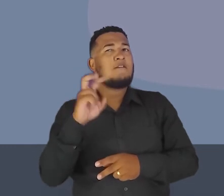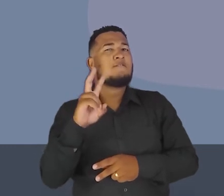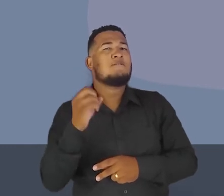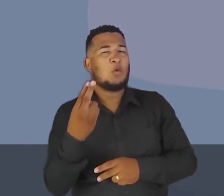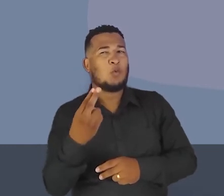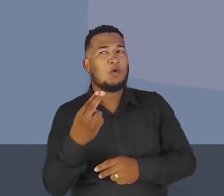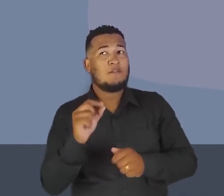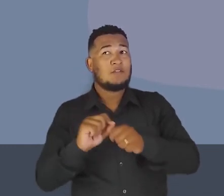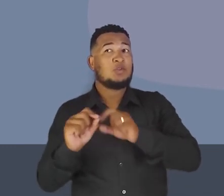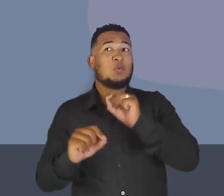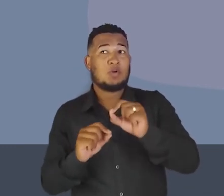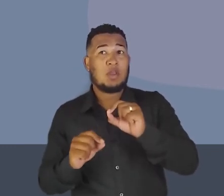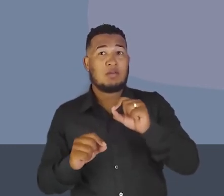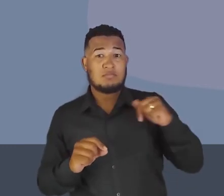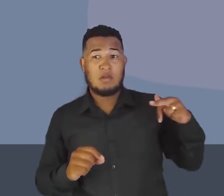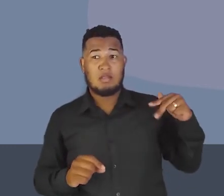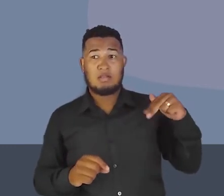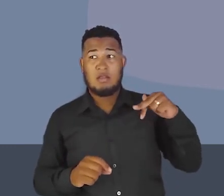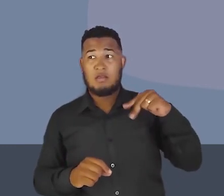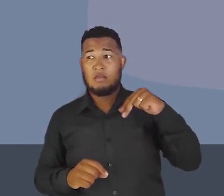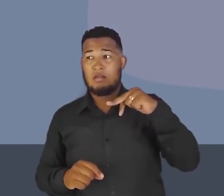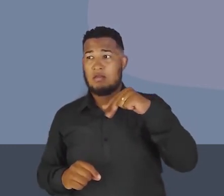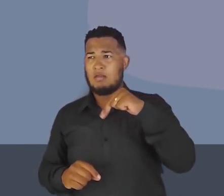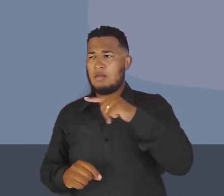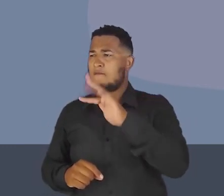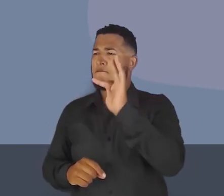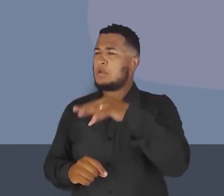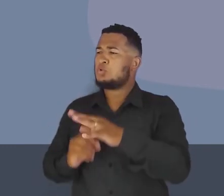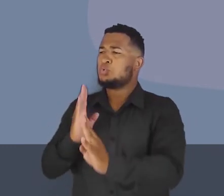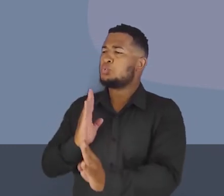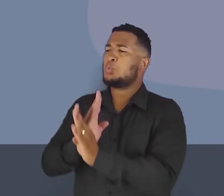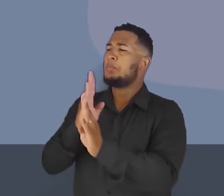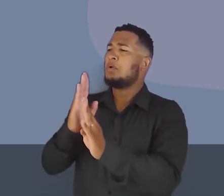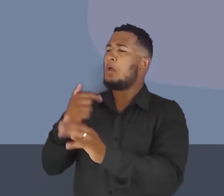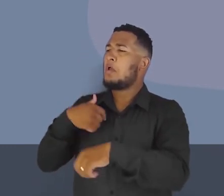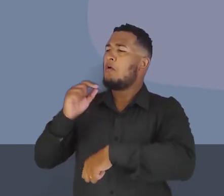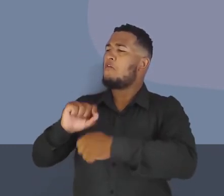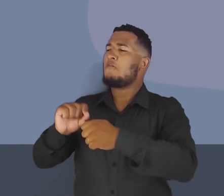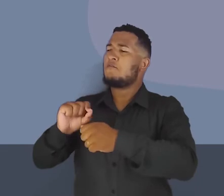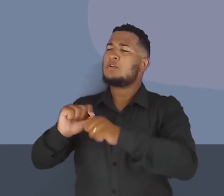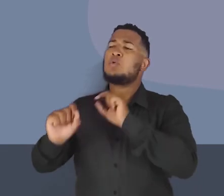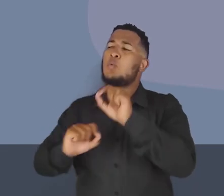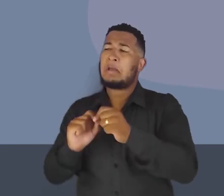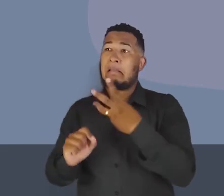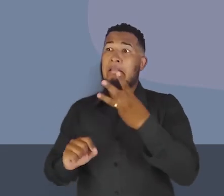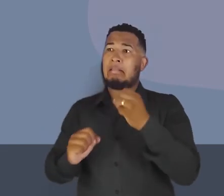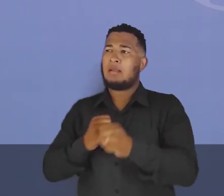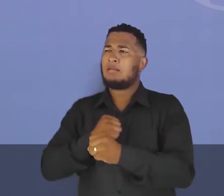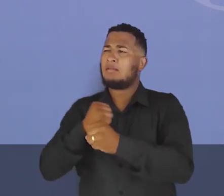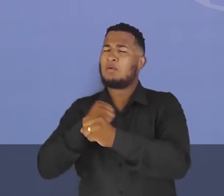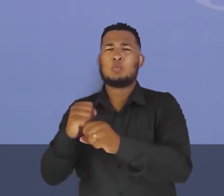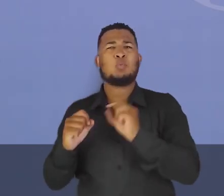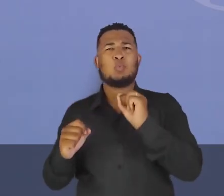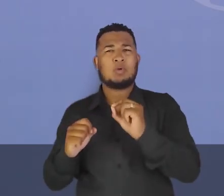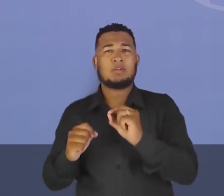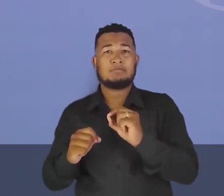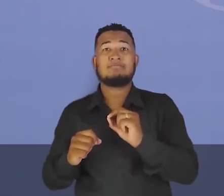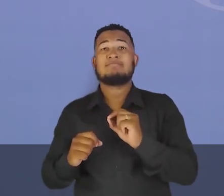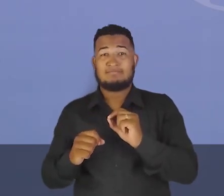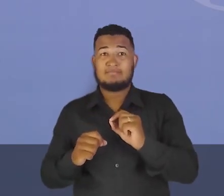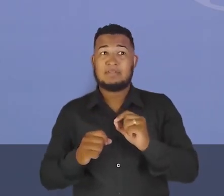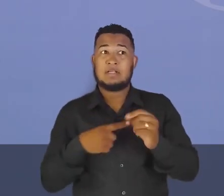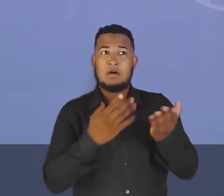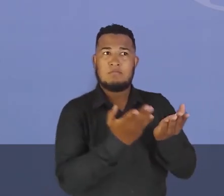vou fazer? Andar até o fim desta linha de montagem e descobrir o que estou fazendo há 30 anos. Essa tirinha,